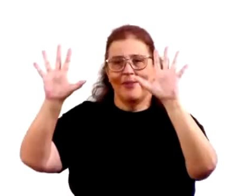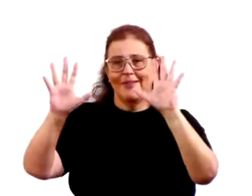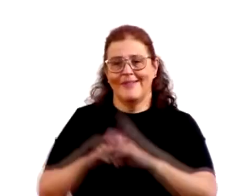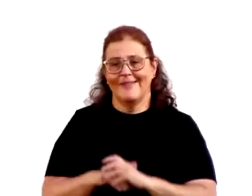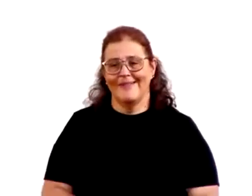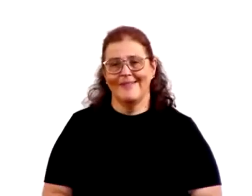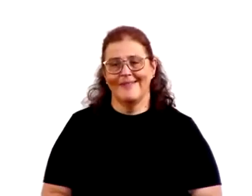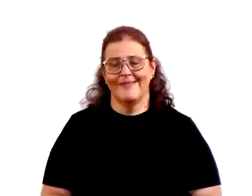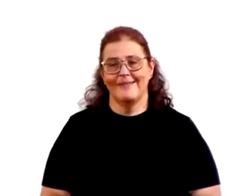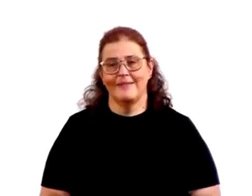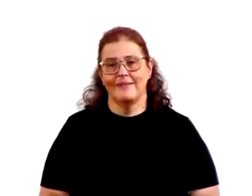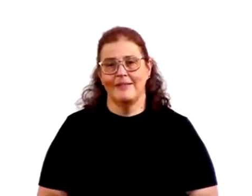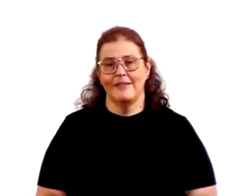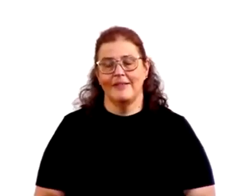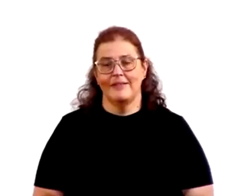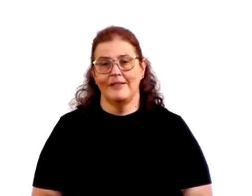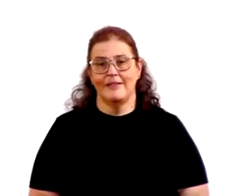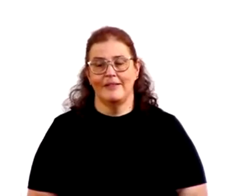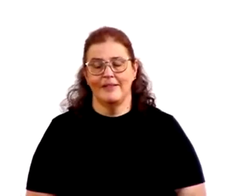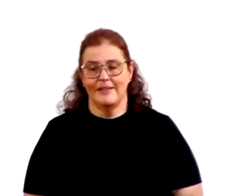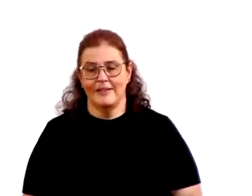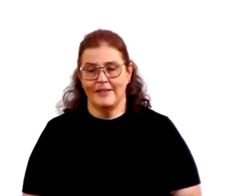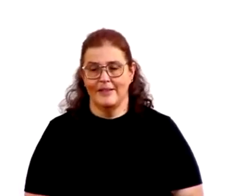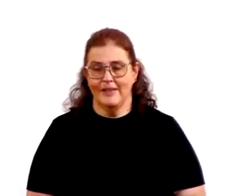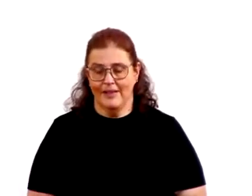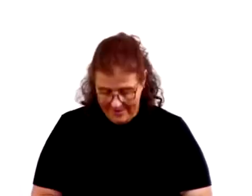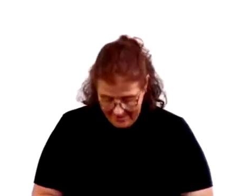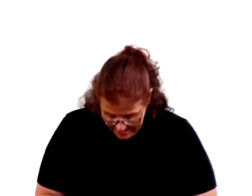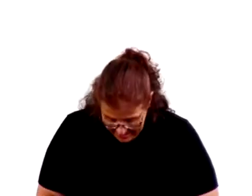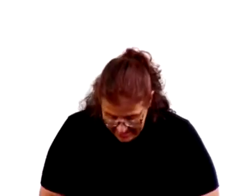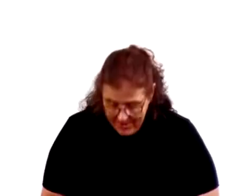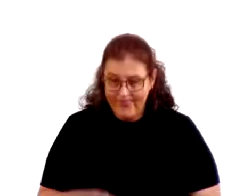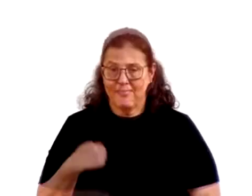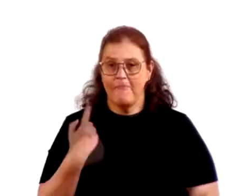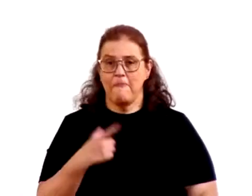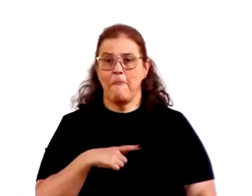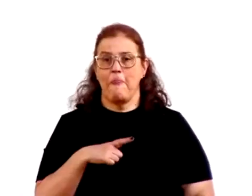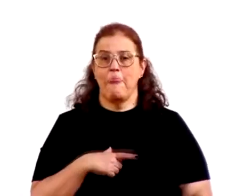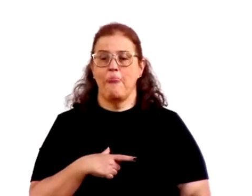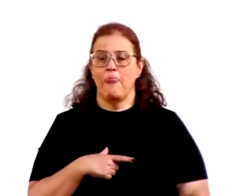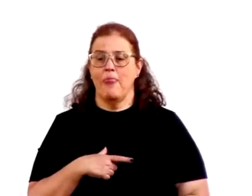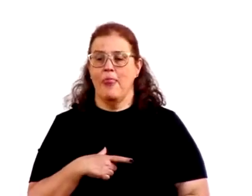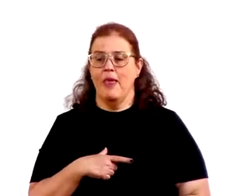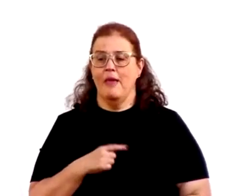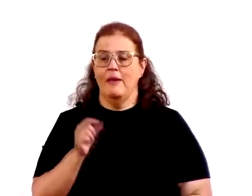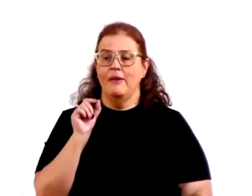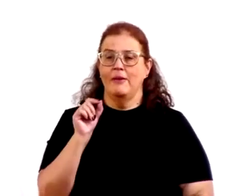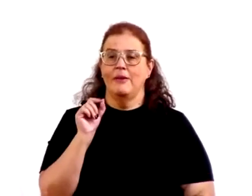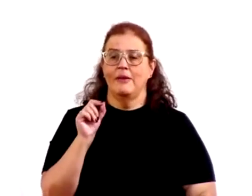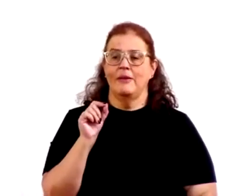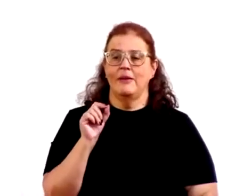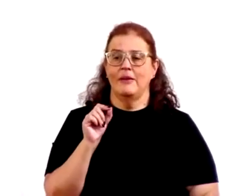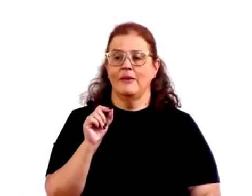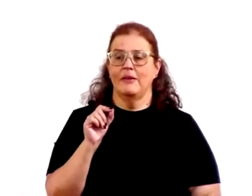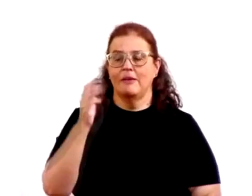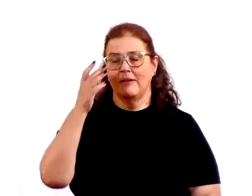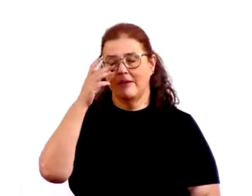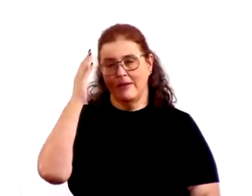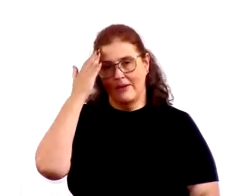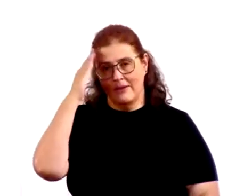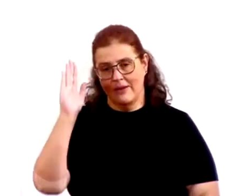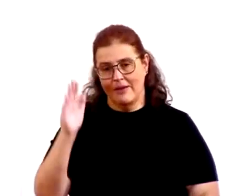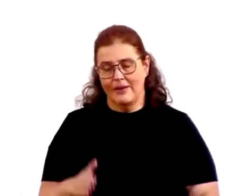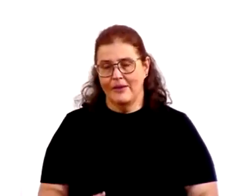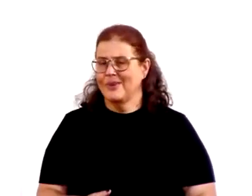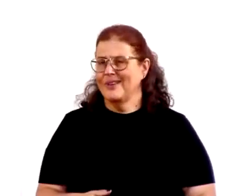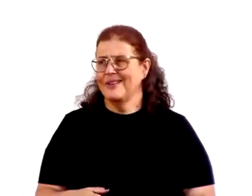Quando eu venho para nós, adultos, é inevitável pensar: por que de vez em quando isto some da minha cabeça? Por que eu deixo